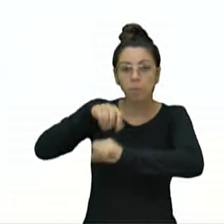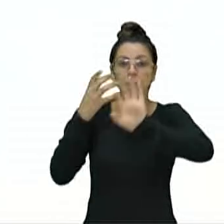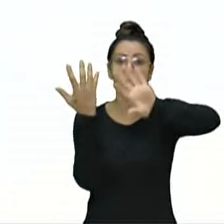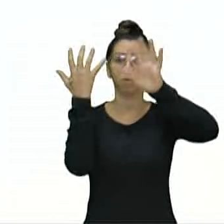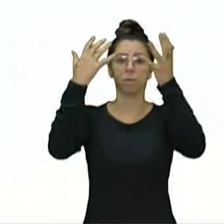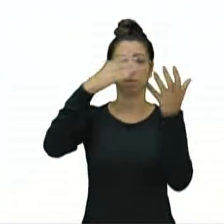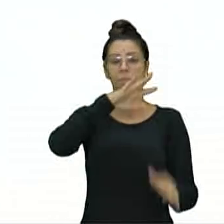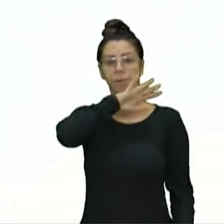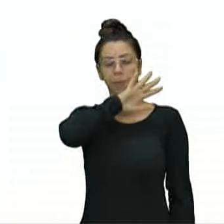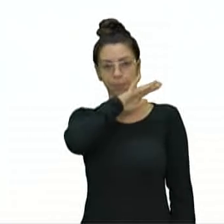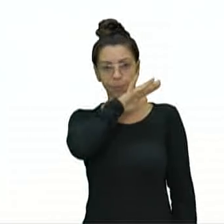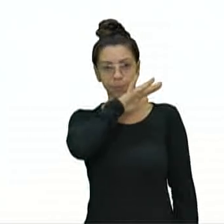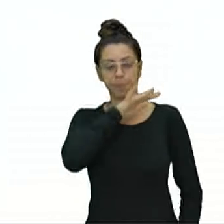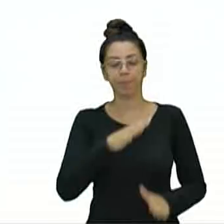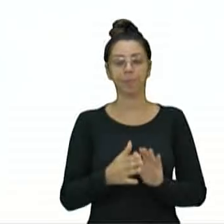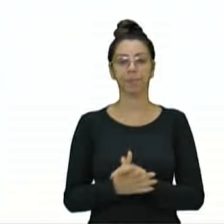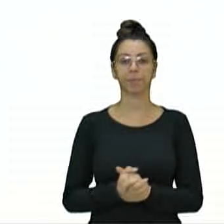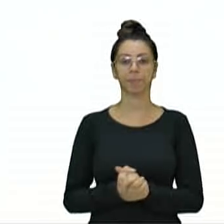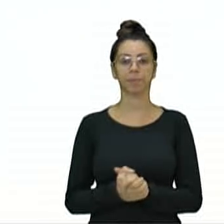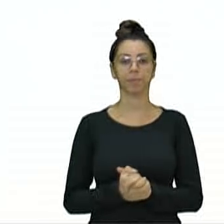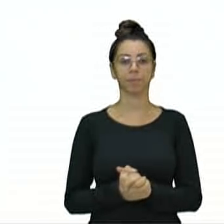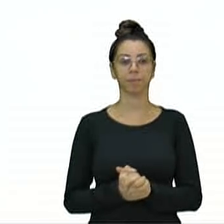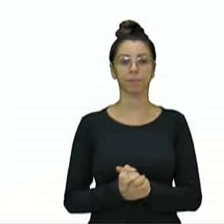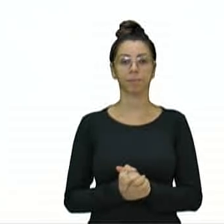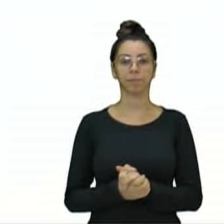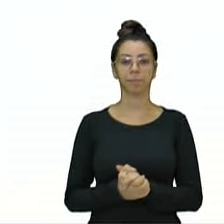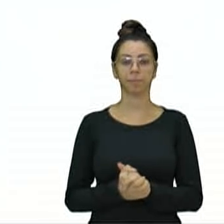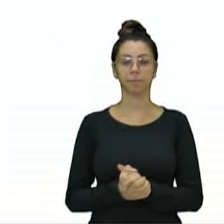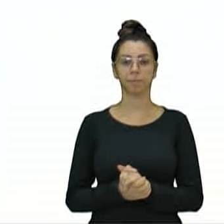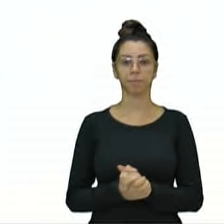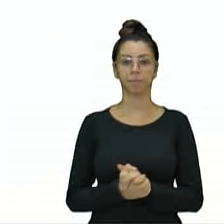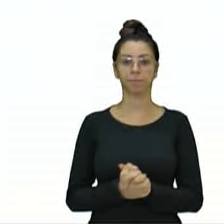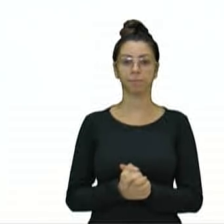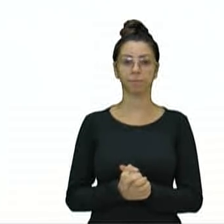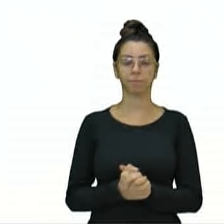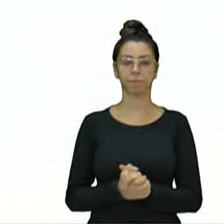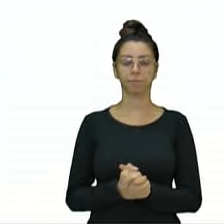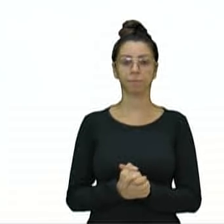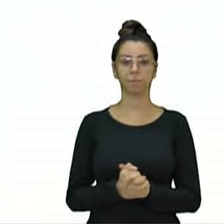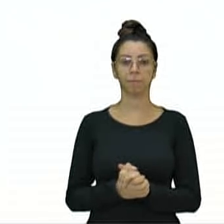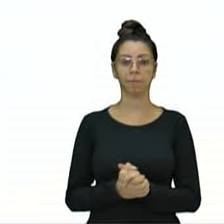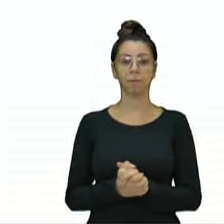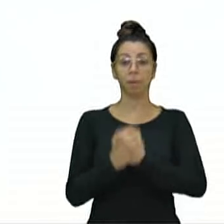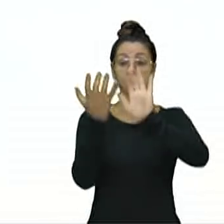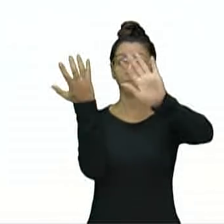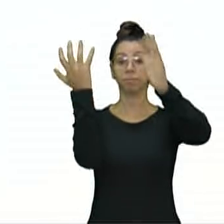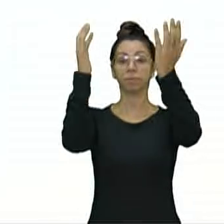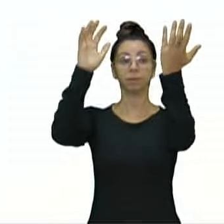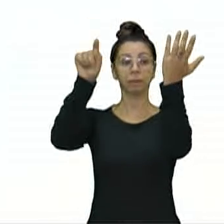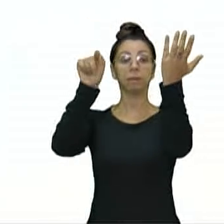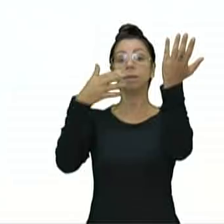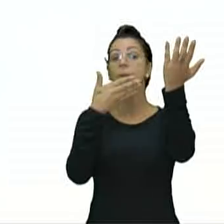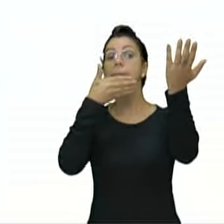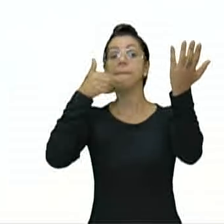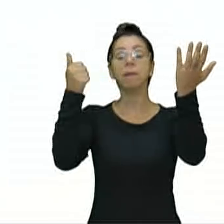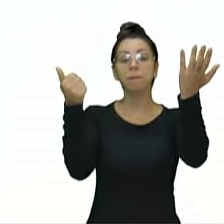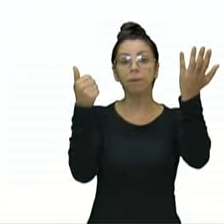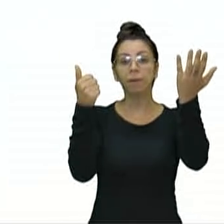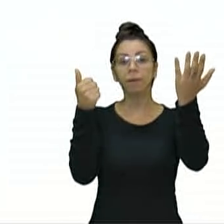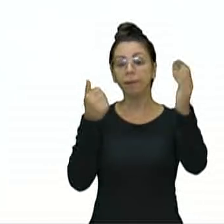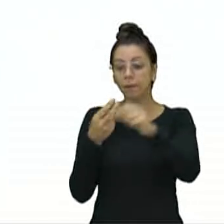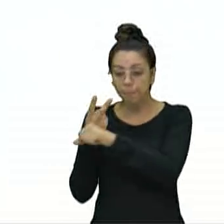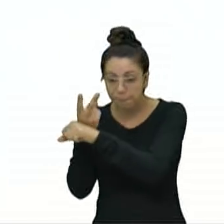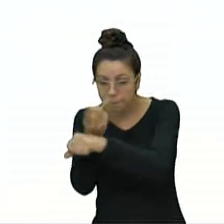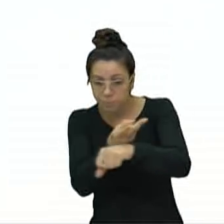ruim, né? Então, o if ali, ó, de condição. Para melhorar o tempo, ele ou ela procurava